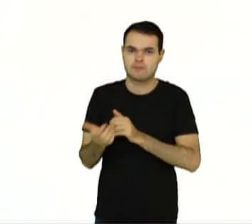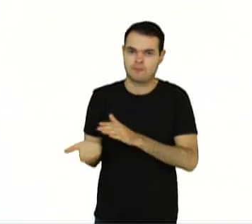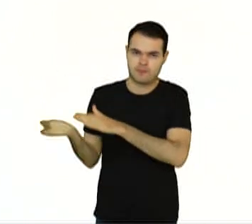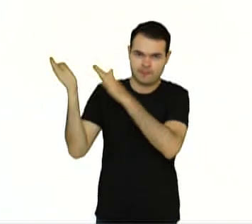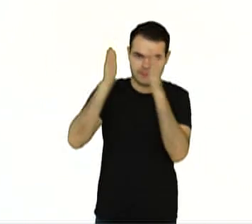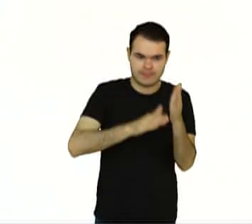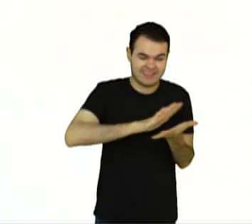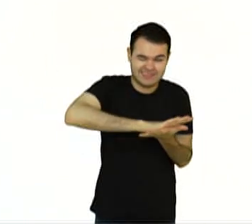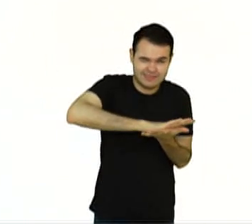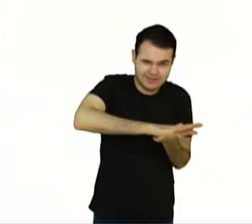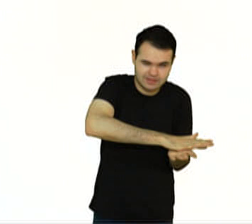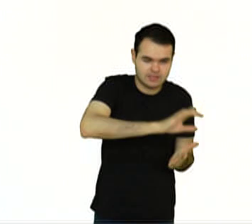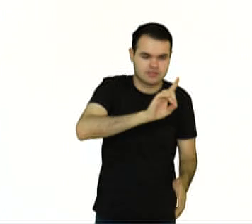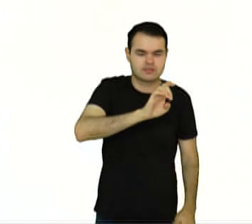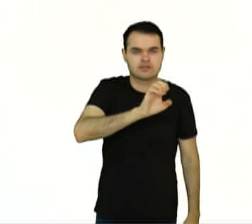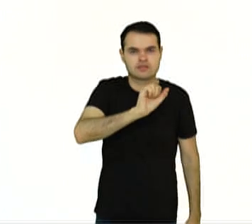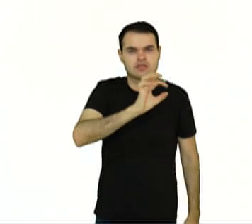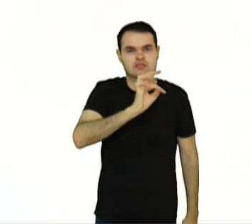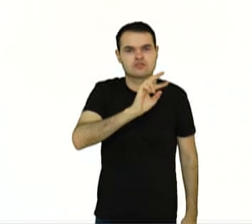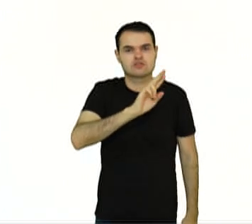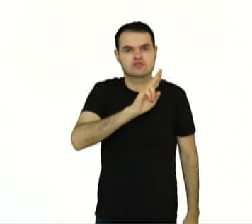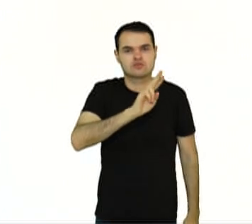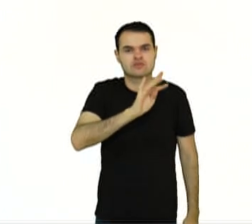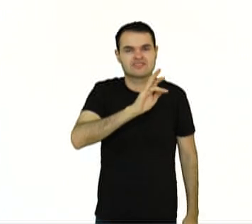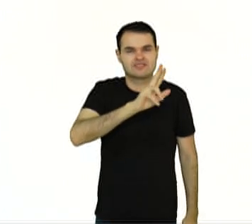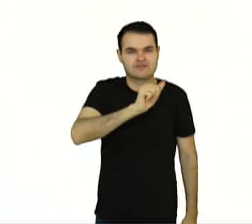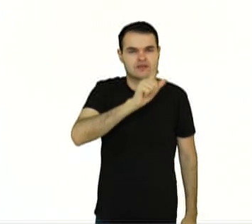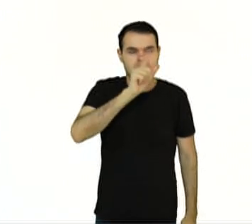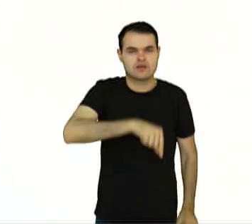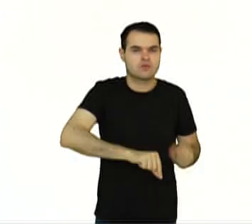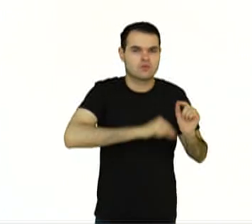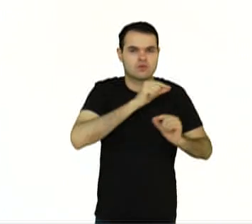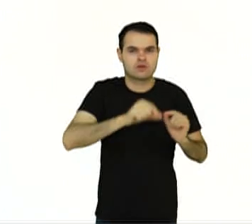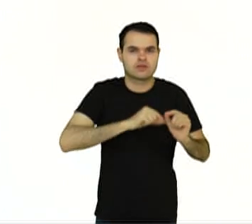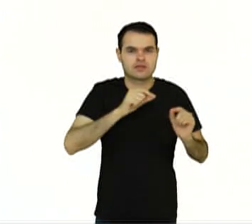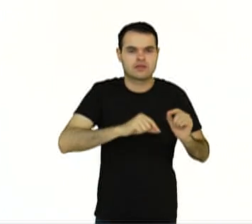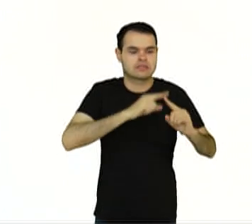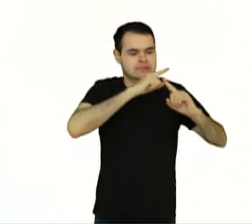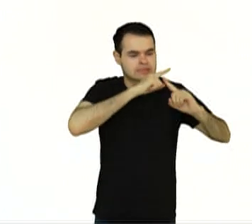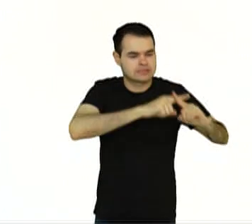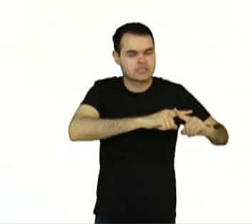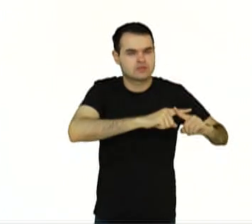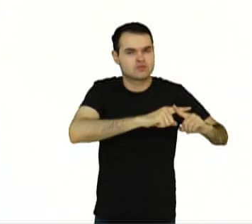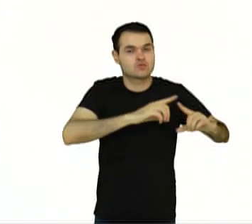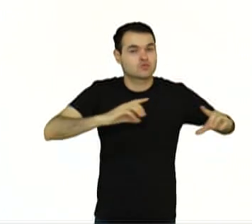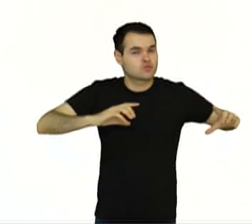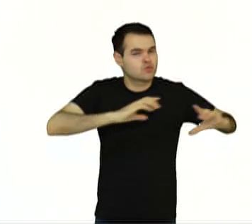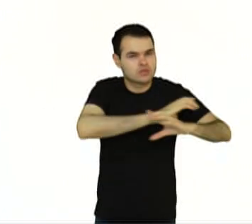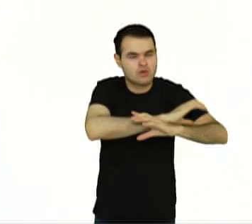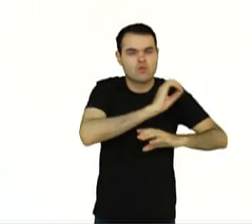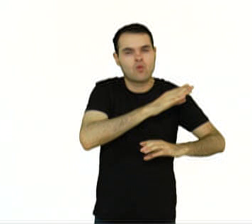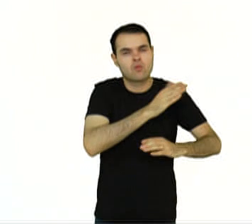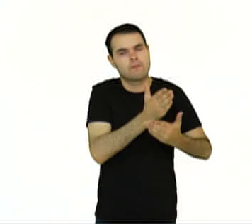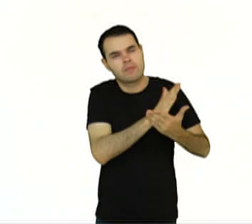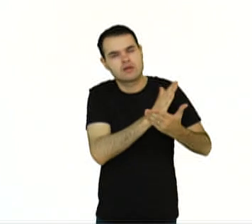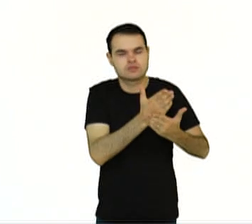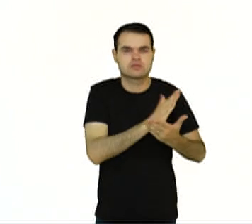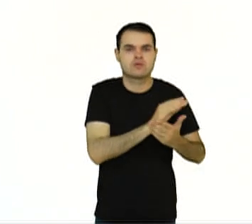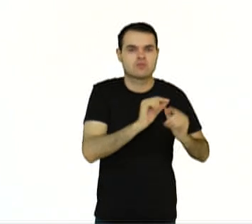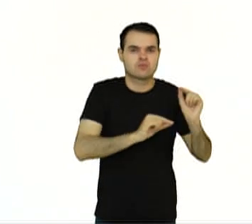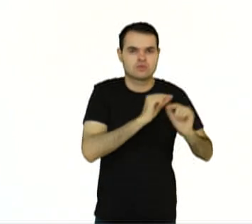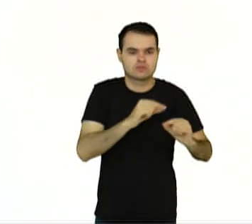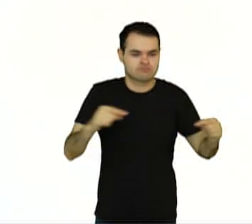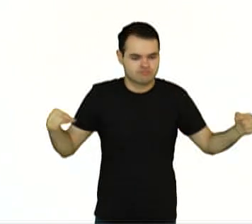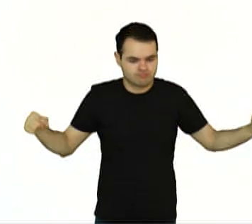destrutiva ocorre um cancelamento total ou parcial da onda, onde a amplitude